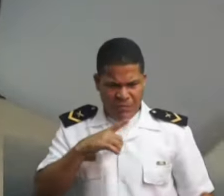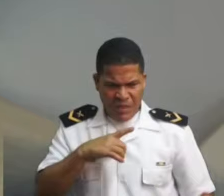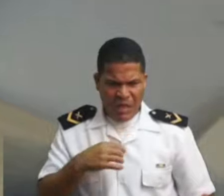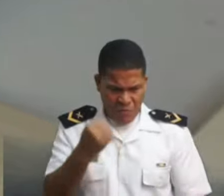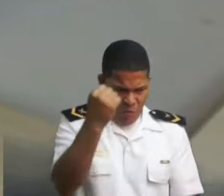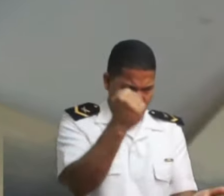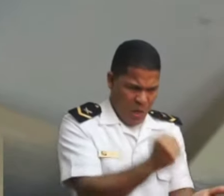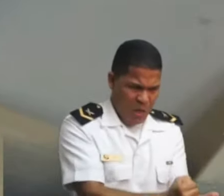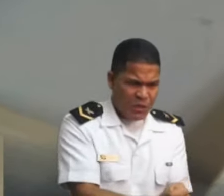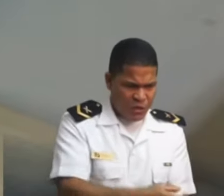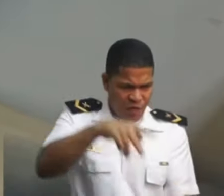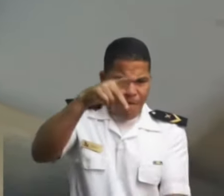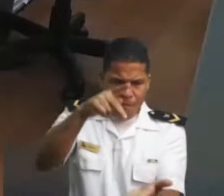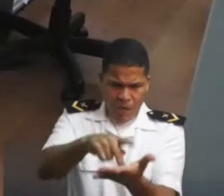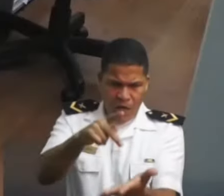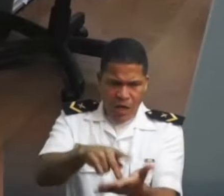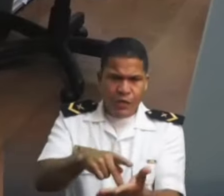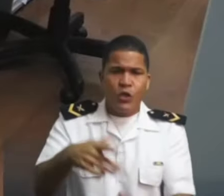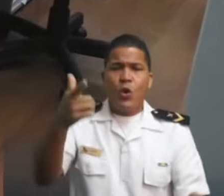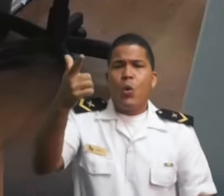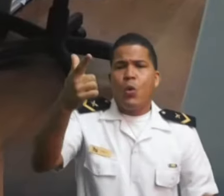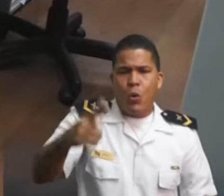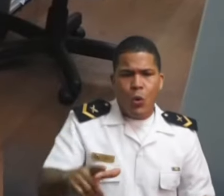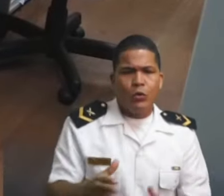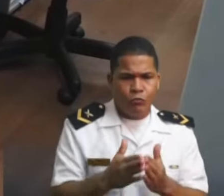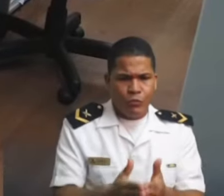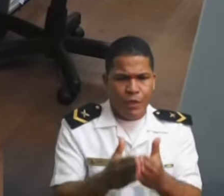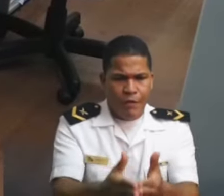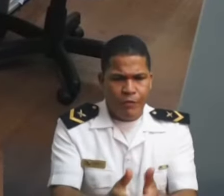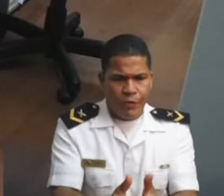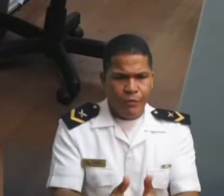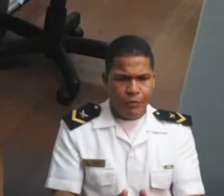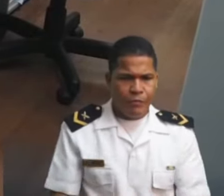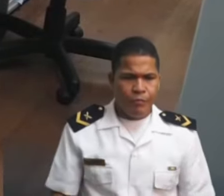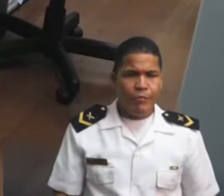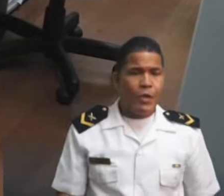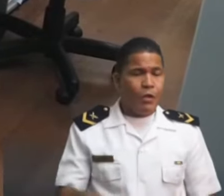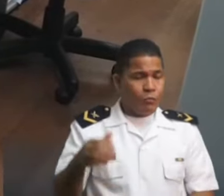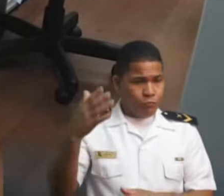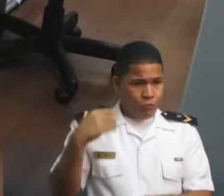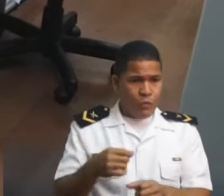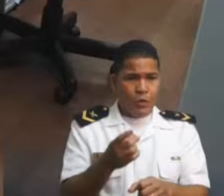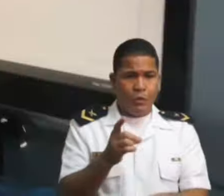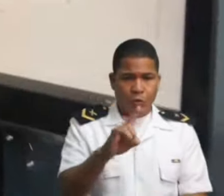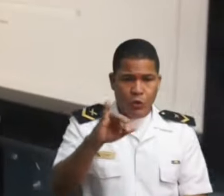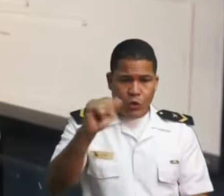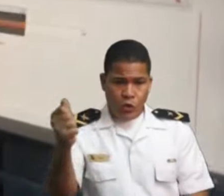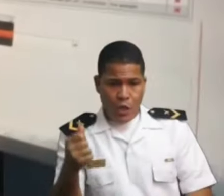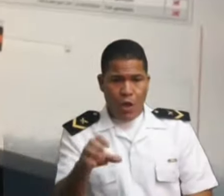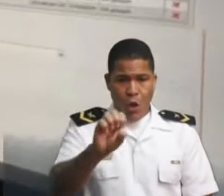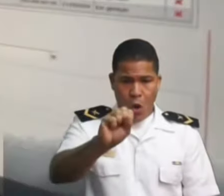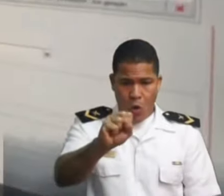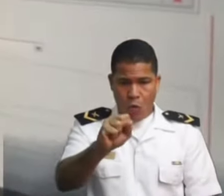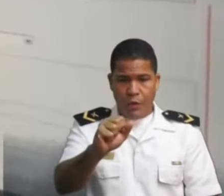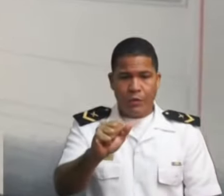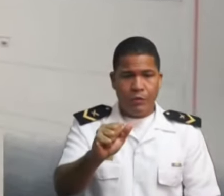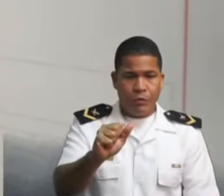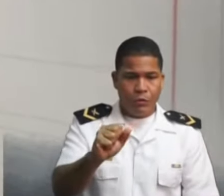outros ônus de embarcações brasileiras. Em 8 de janeiro de 1997, foi instituído pela Lei número